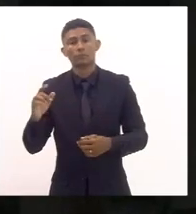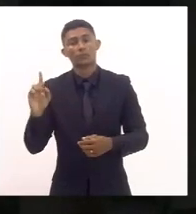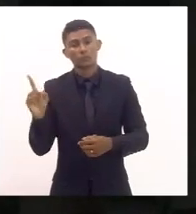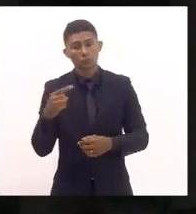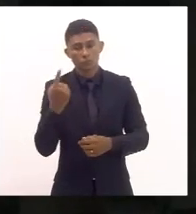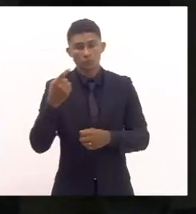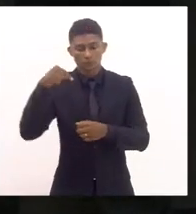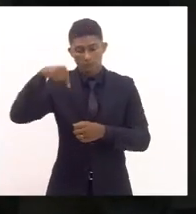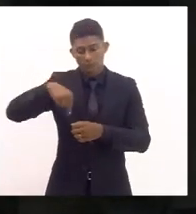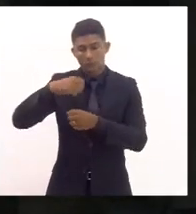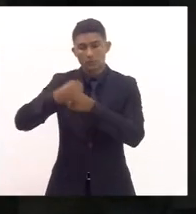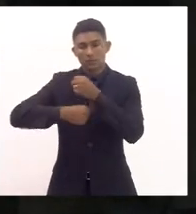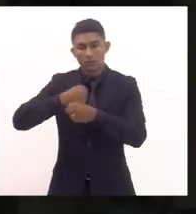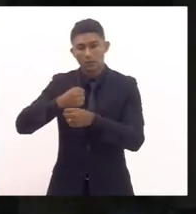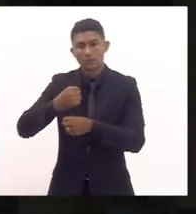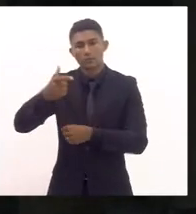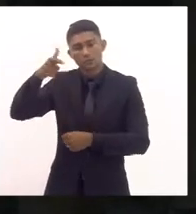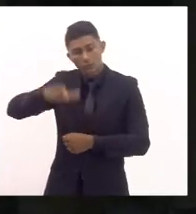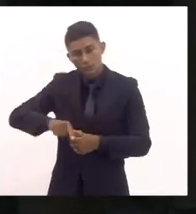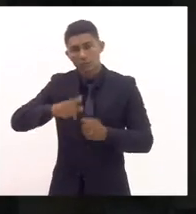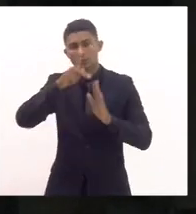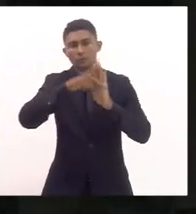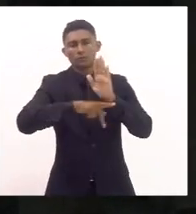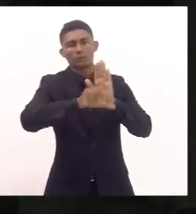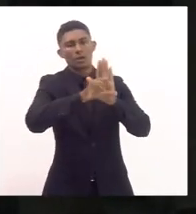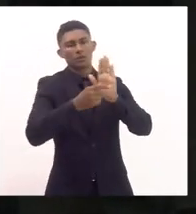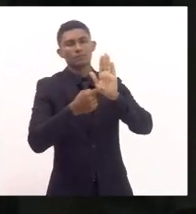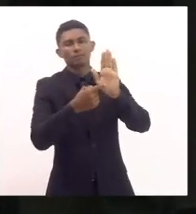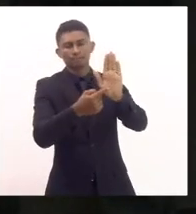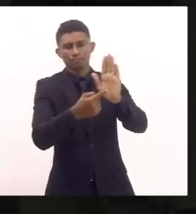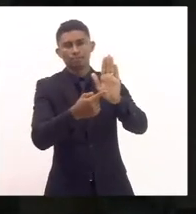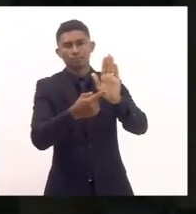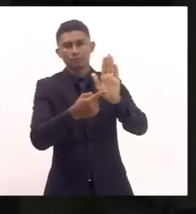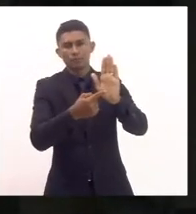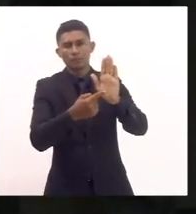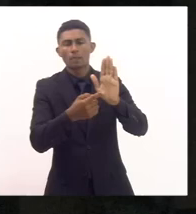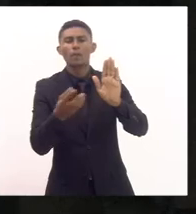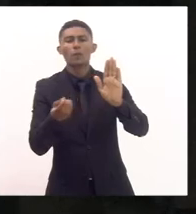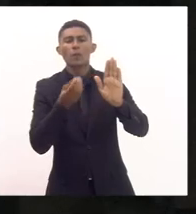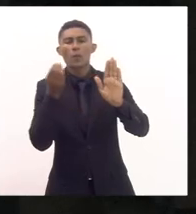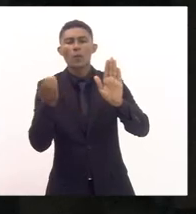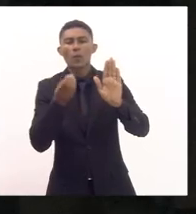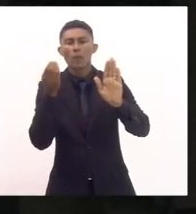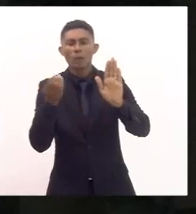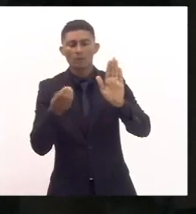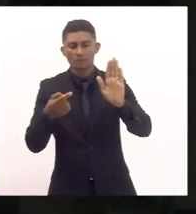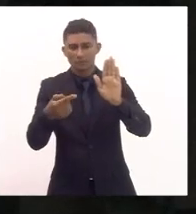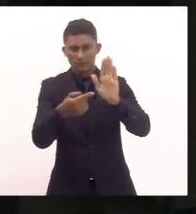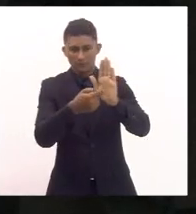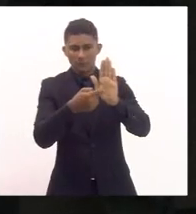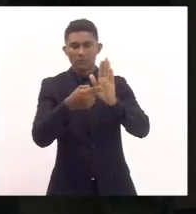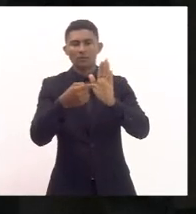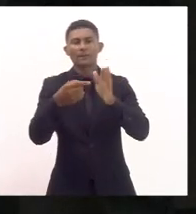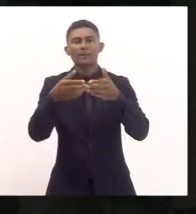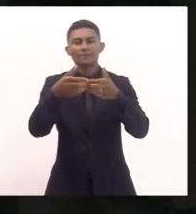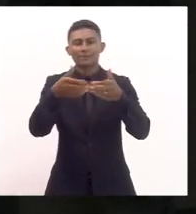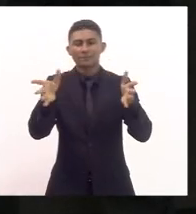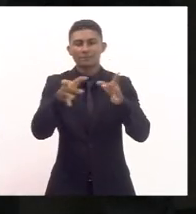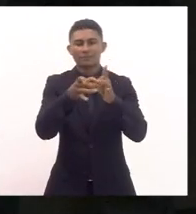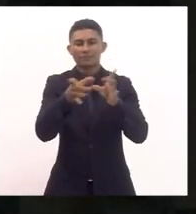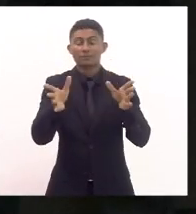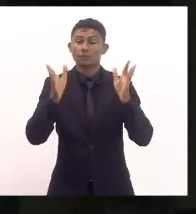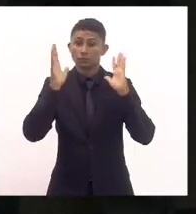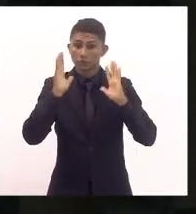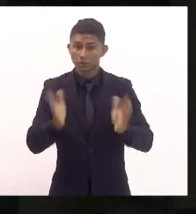esse e novamente o projeto de lei em caráter autorizativo e já